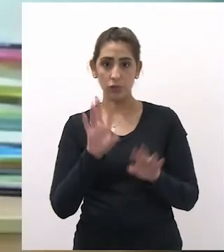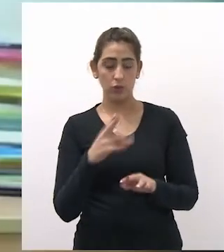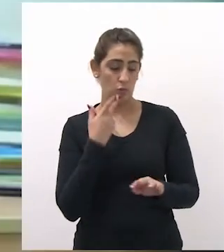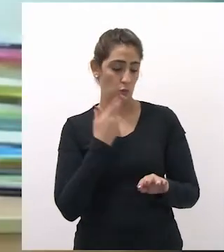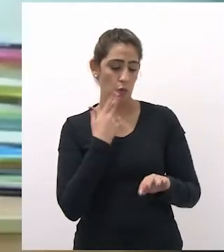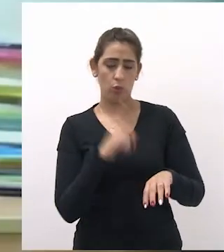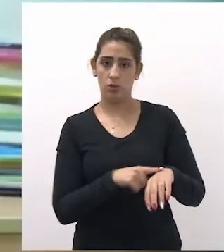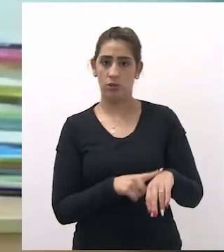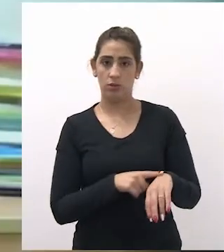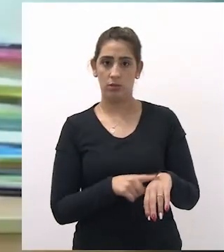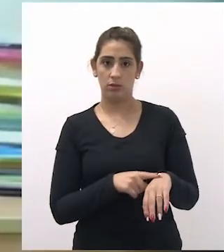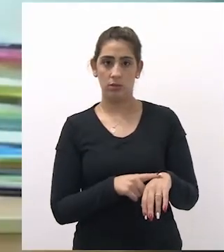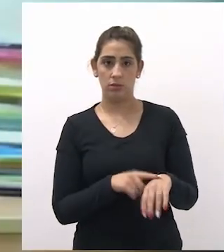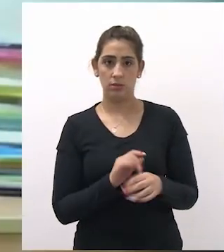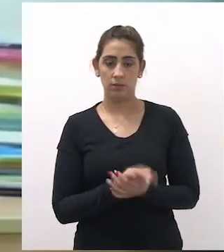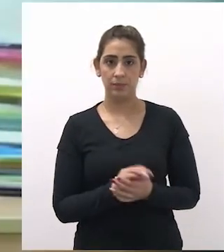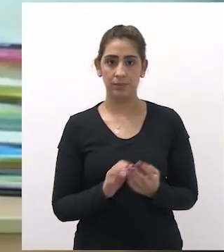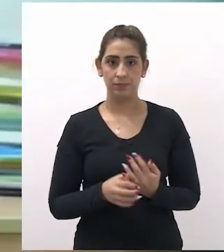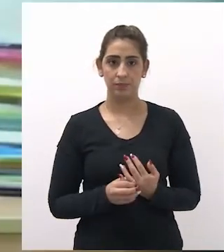raça.